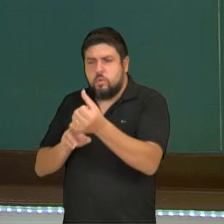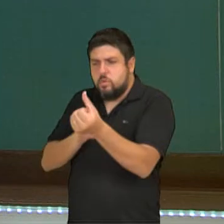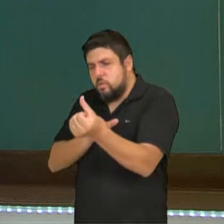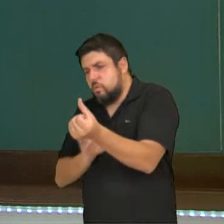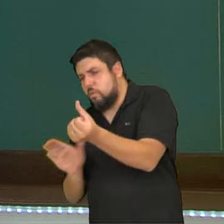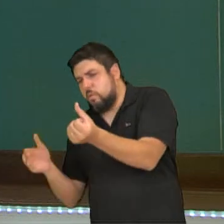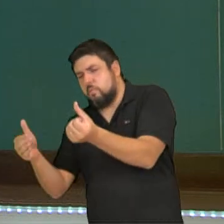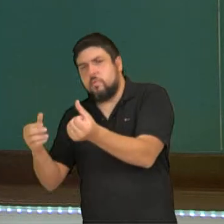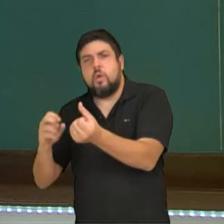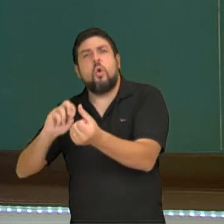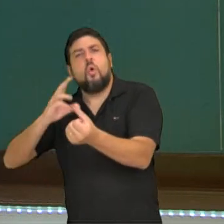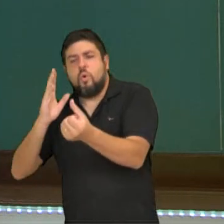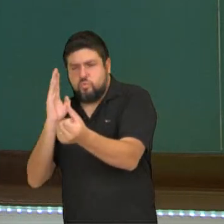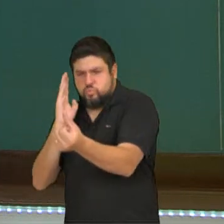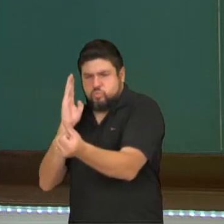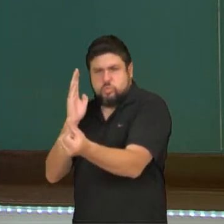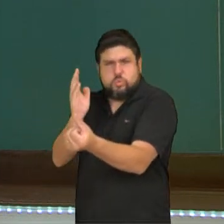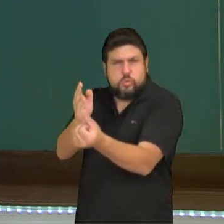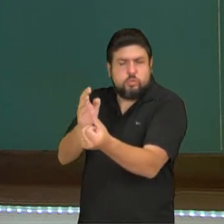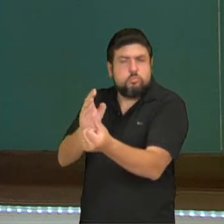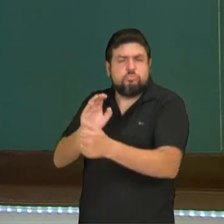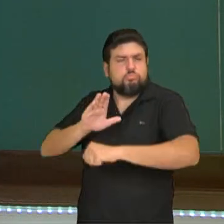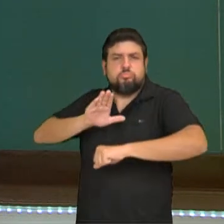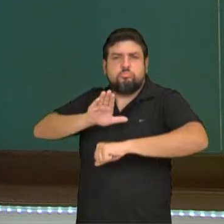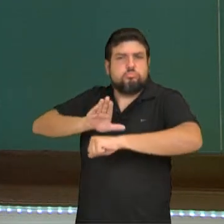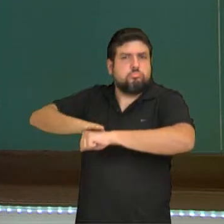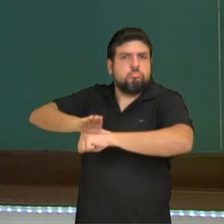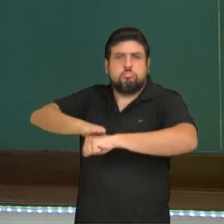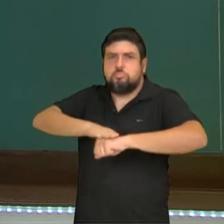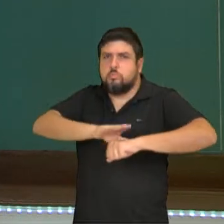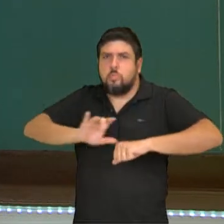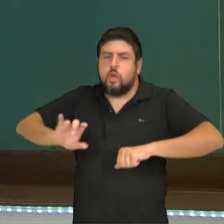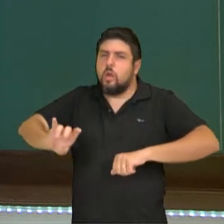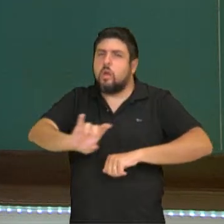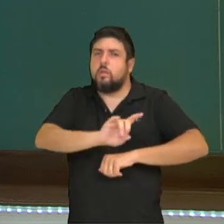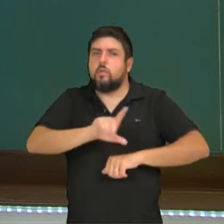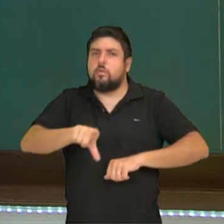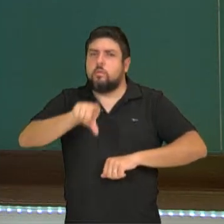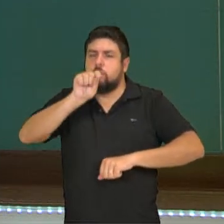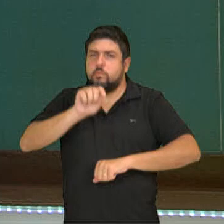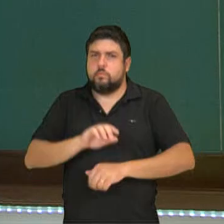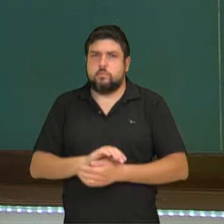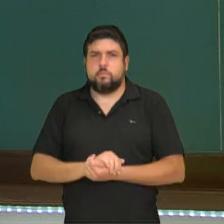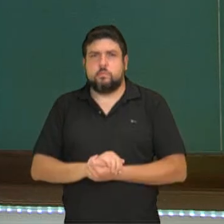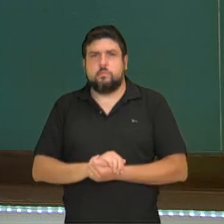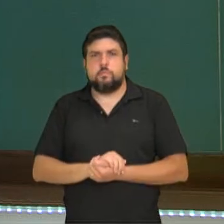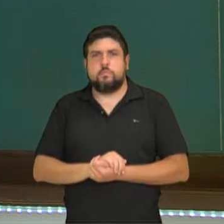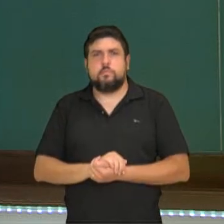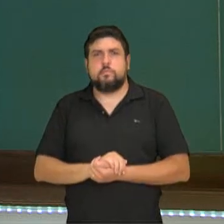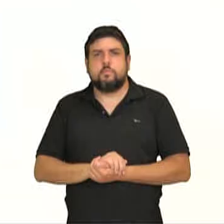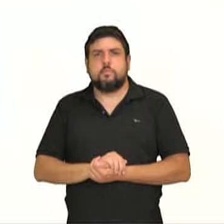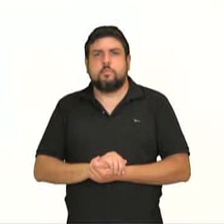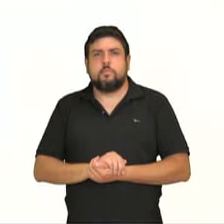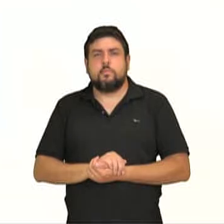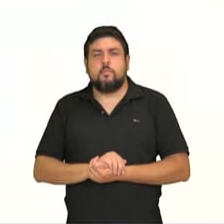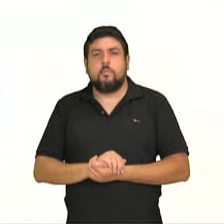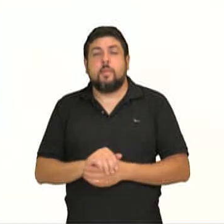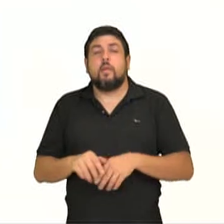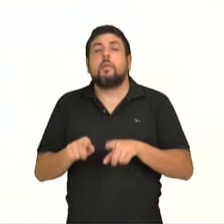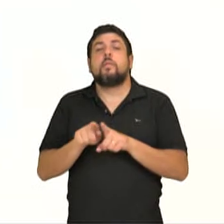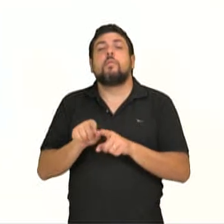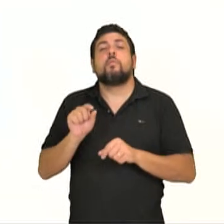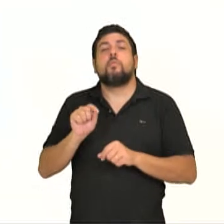esteja mais plano, daí cada um vai escolher a melhor passagem, o melhor caminho possível. Também é conhecida como rally a